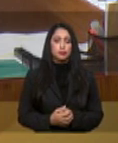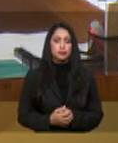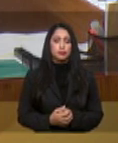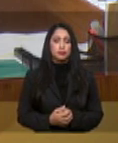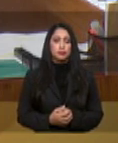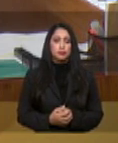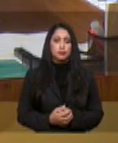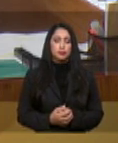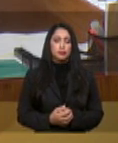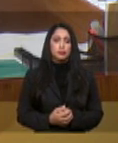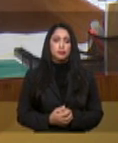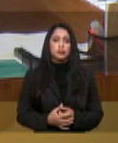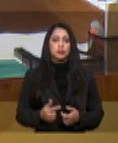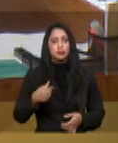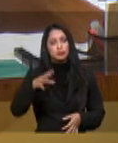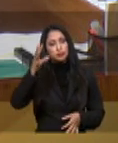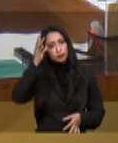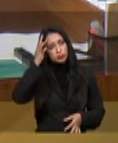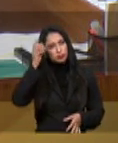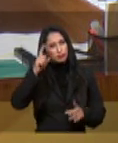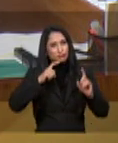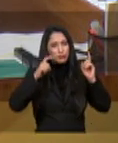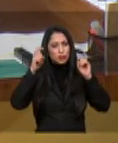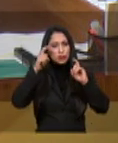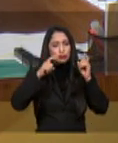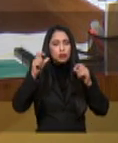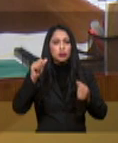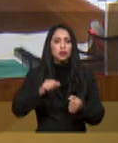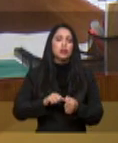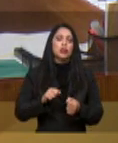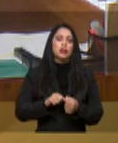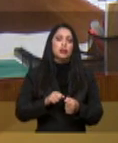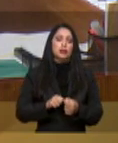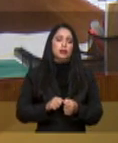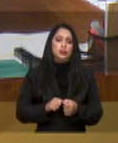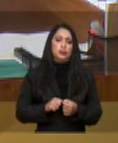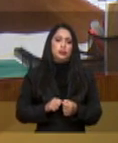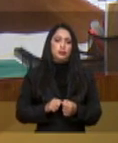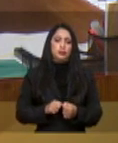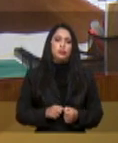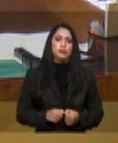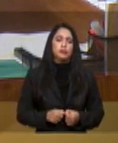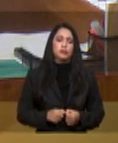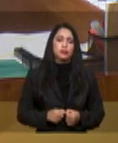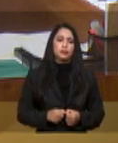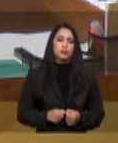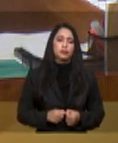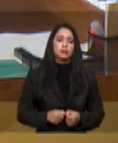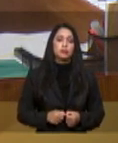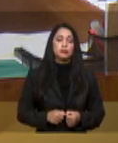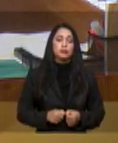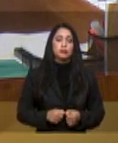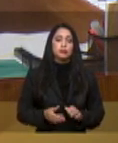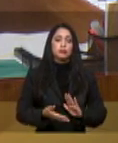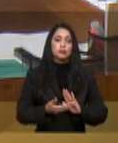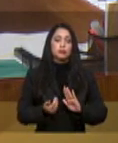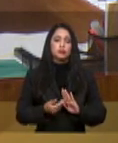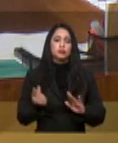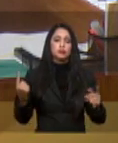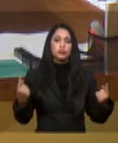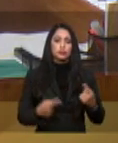Digo eu, compreendo que muitas das preocupações ali trazidas se fazem pertinentes no presente caso, razão pelas quais afasto a alegada